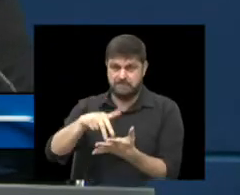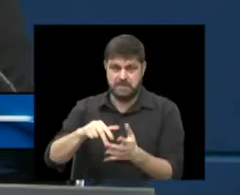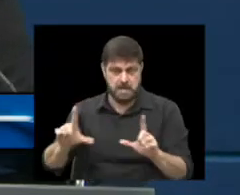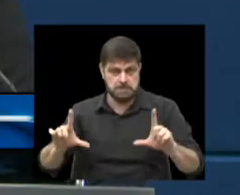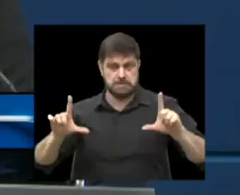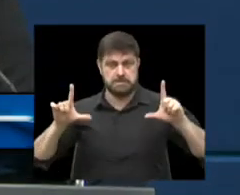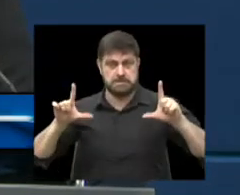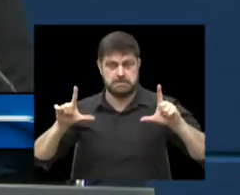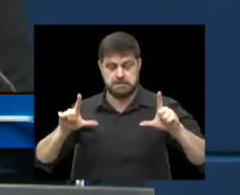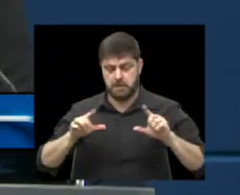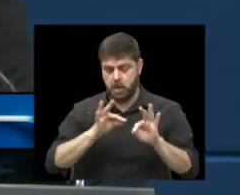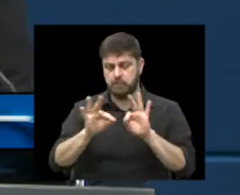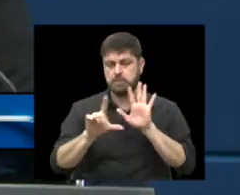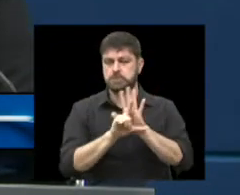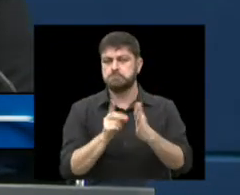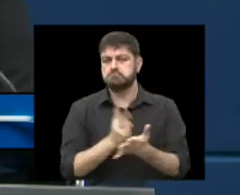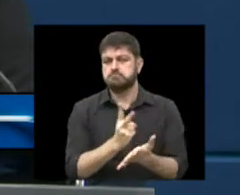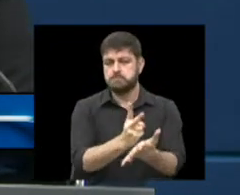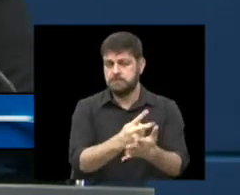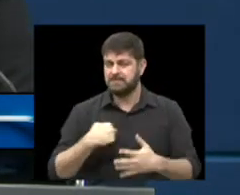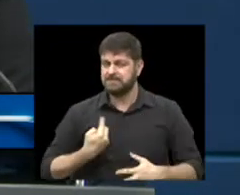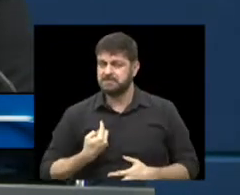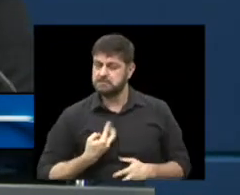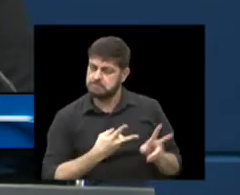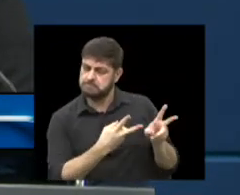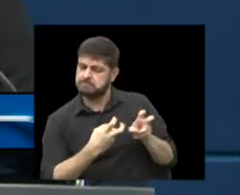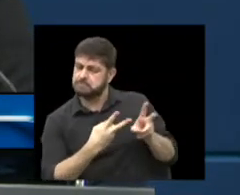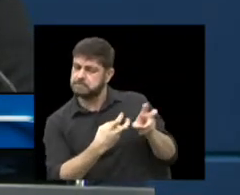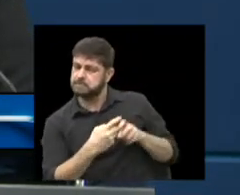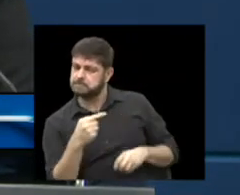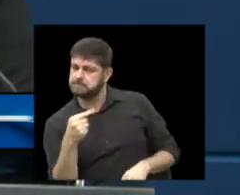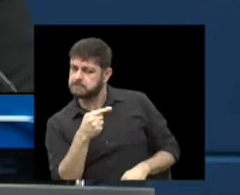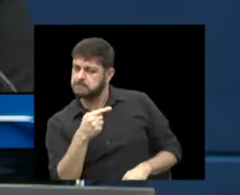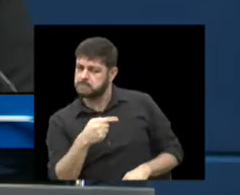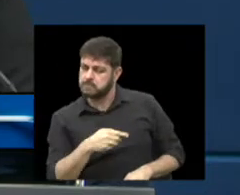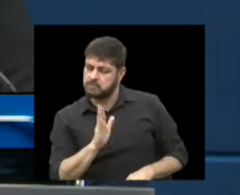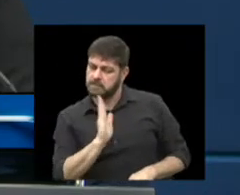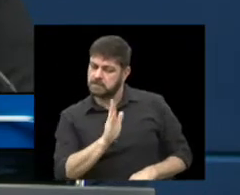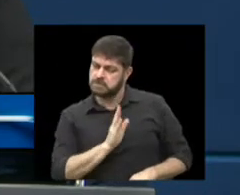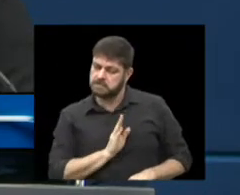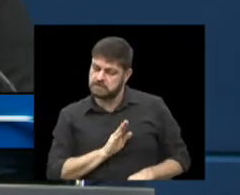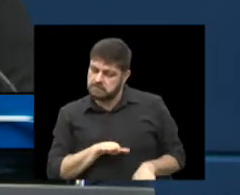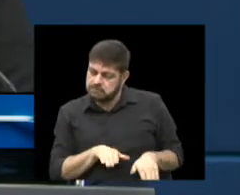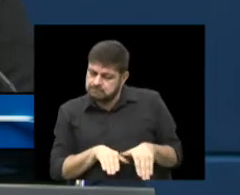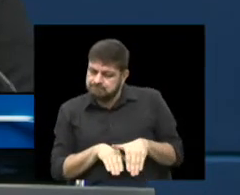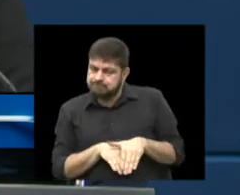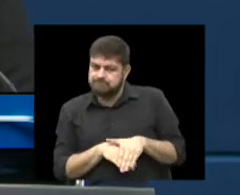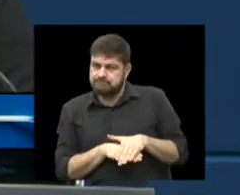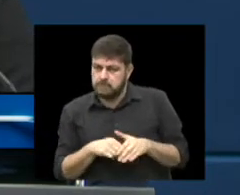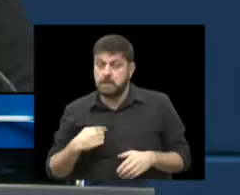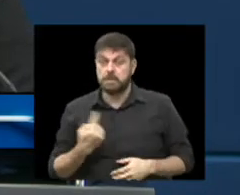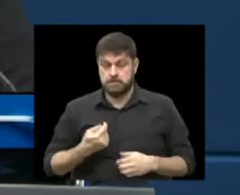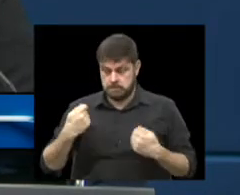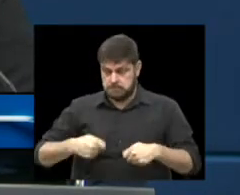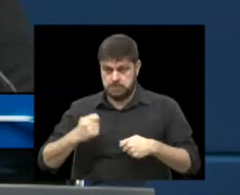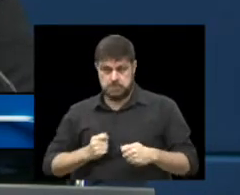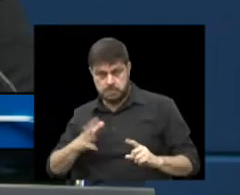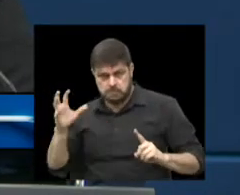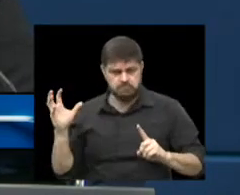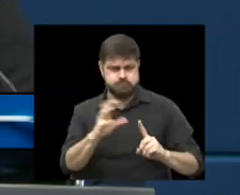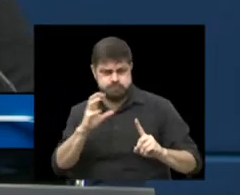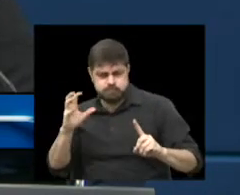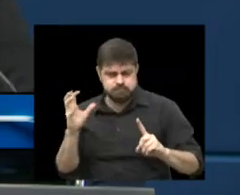retirar o projeto, nós temos sentido que eles estão se acuando, e é exatamente isso. Nós precisamos da pressão